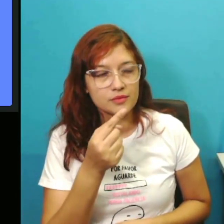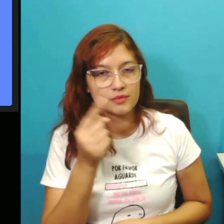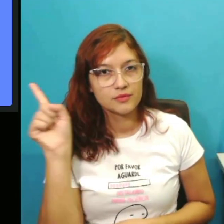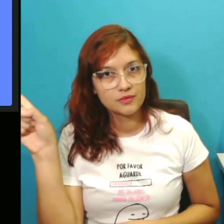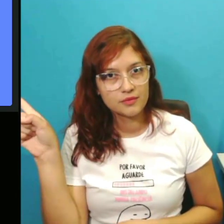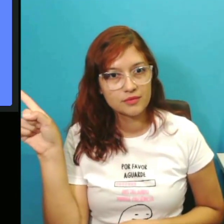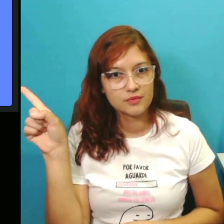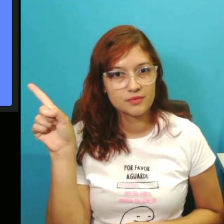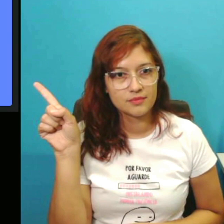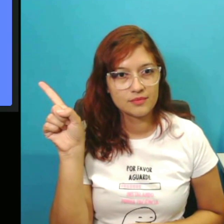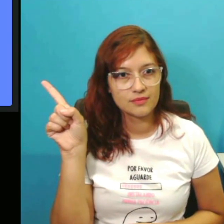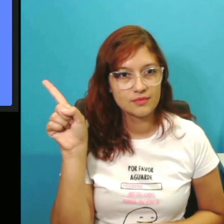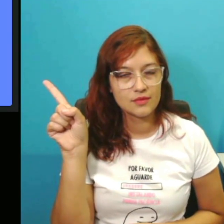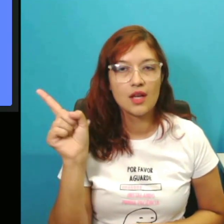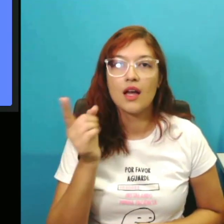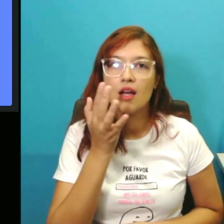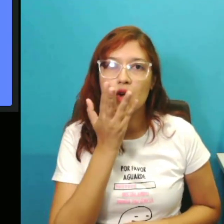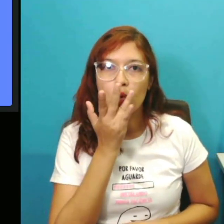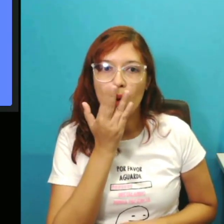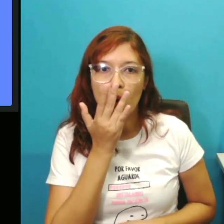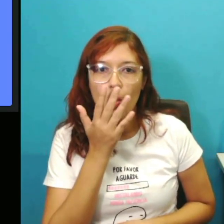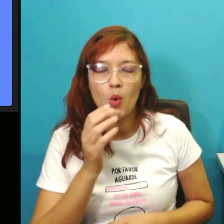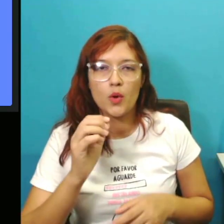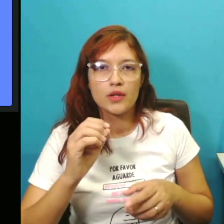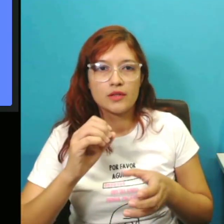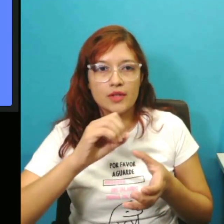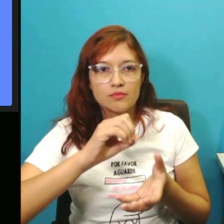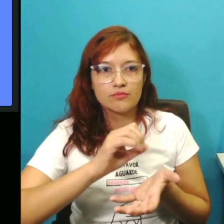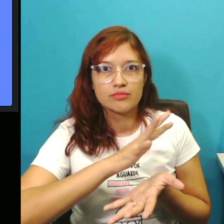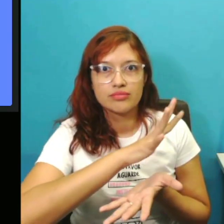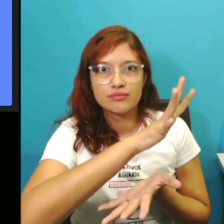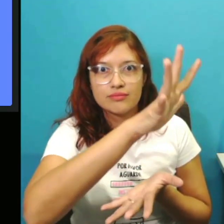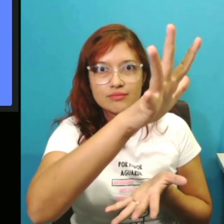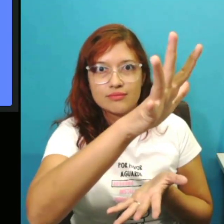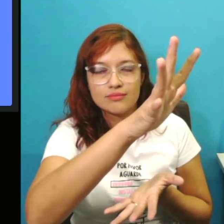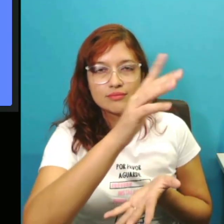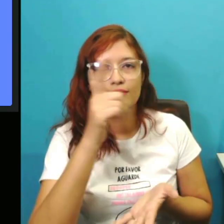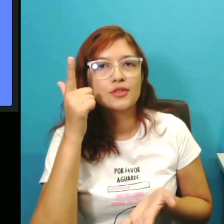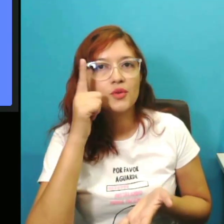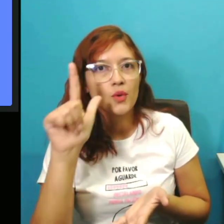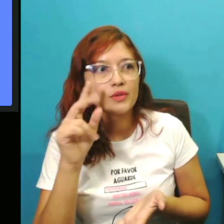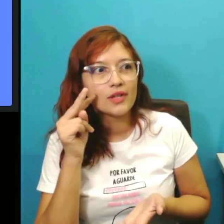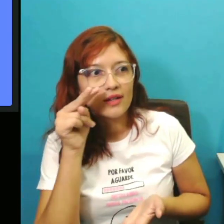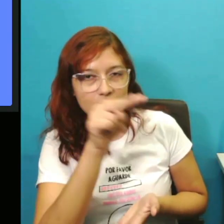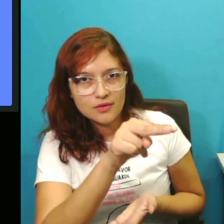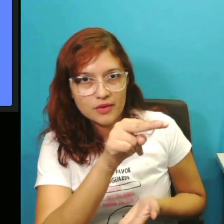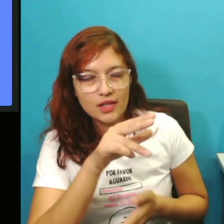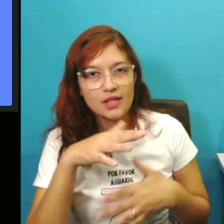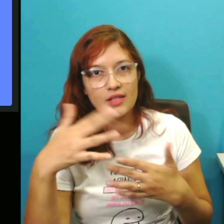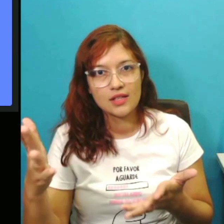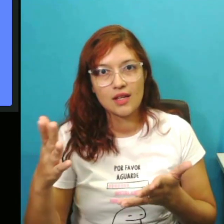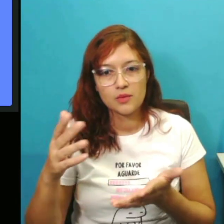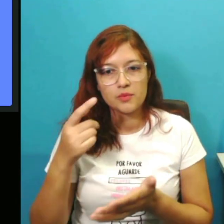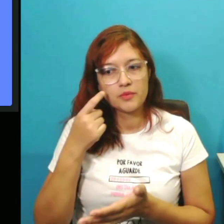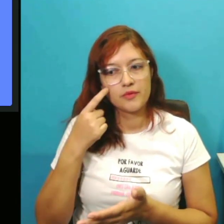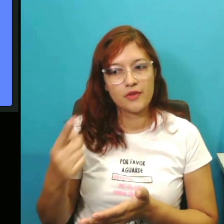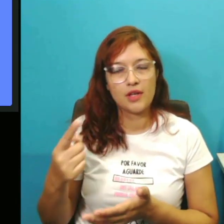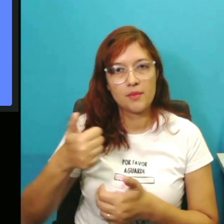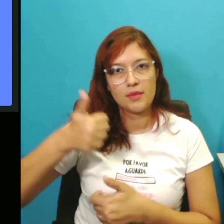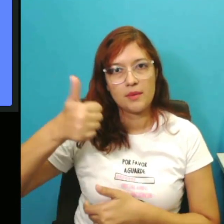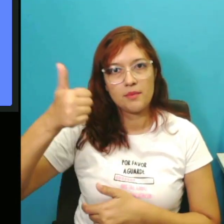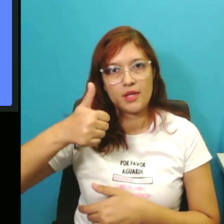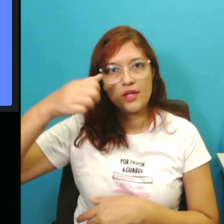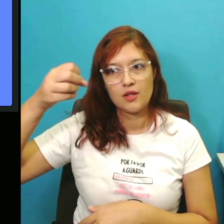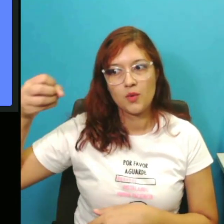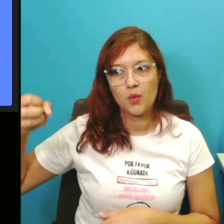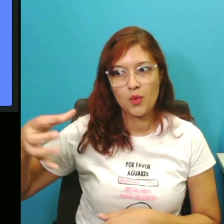então será percebida a decomposição da luz branca,